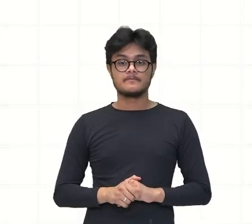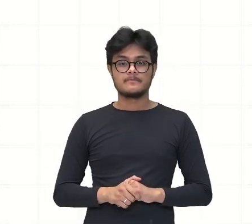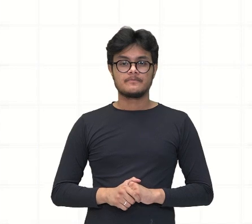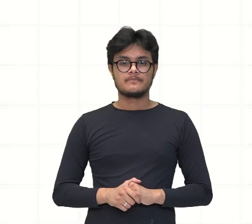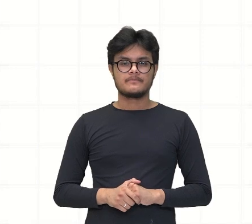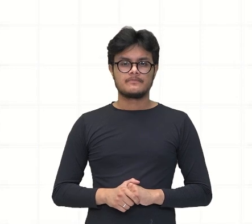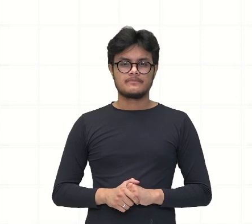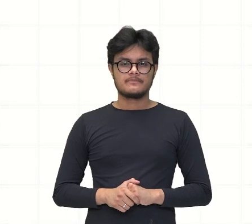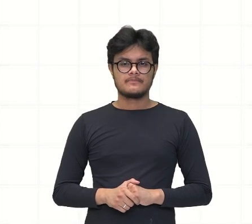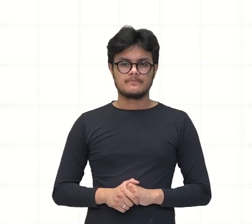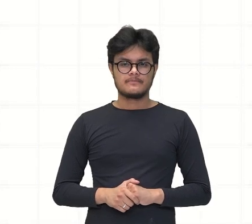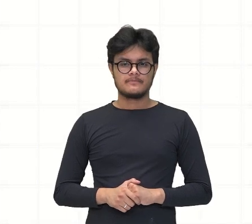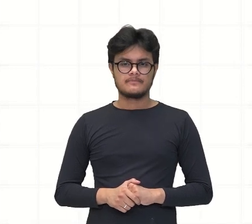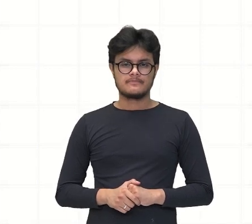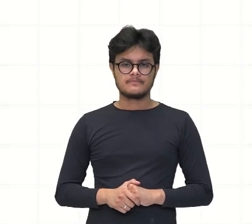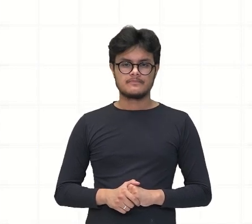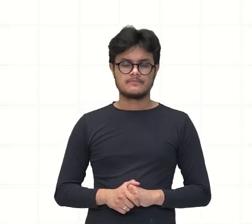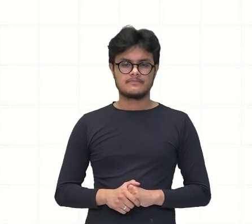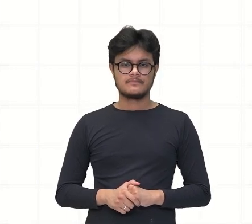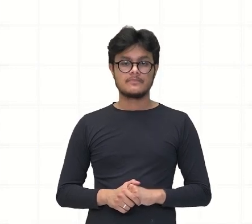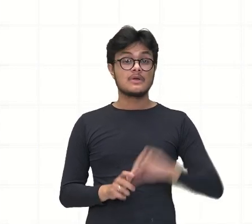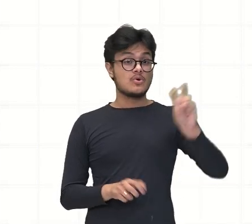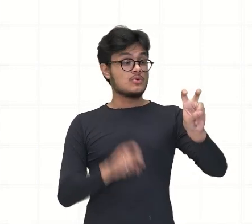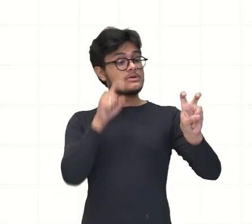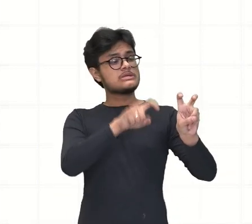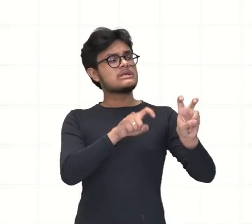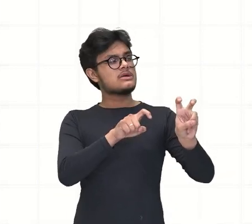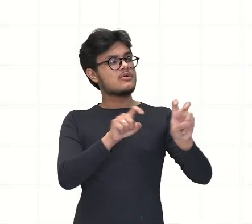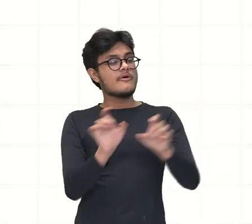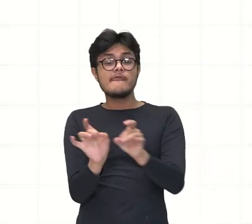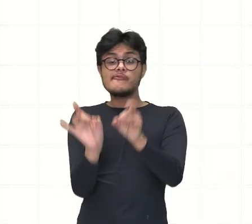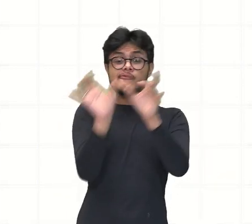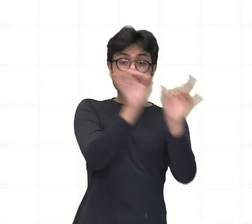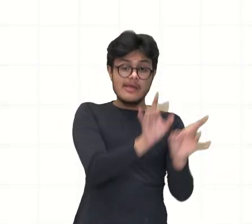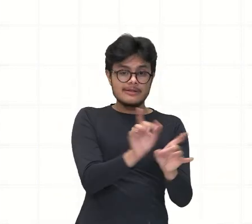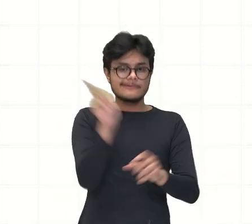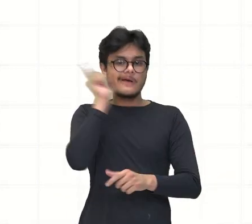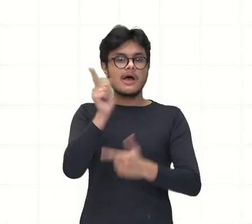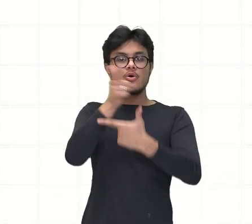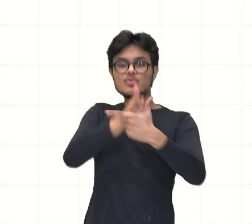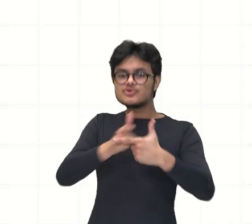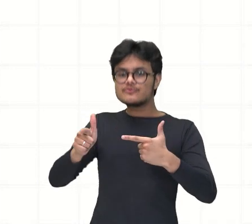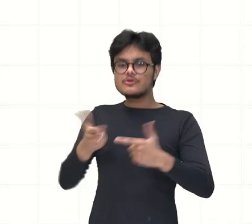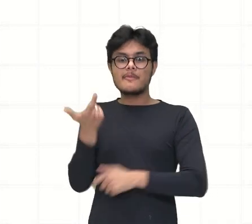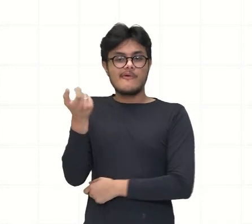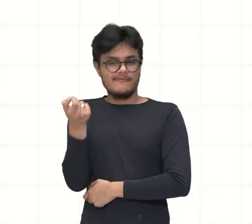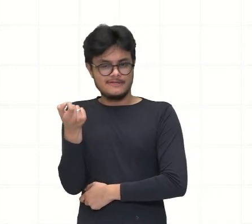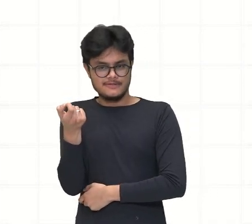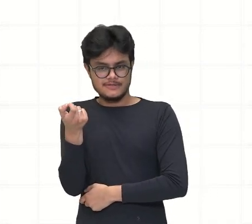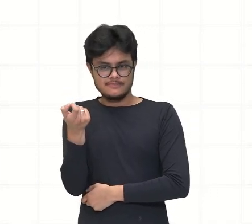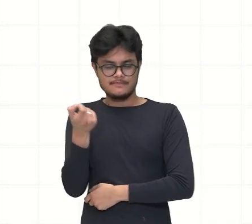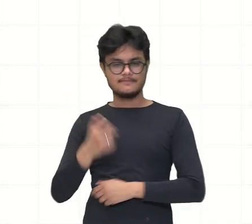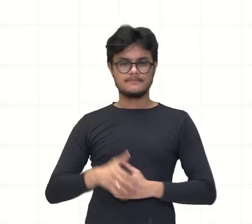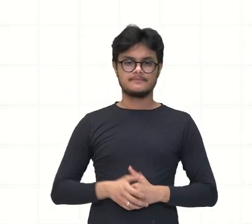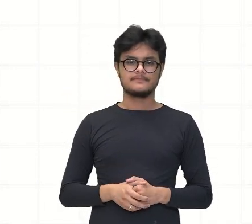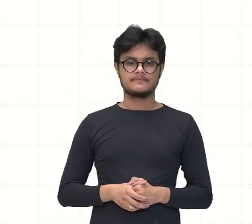Vou pegar a frequência absoluta, 5, dividir pelo total, que no caso é